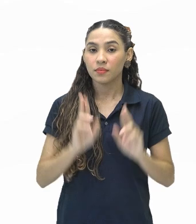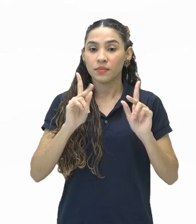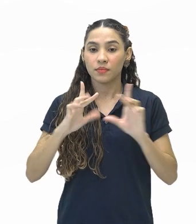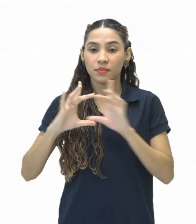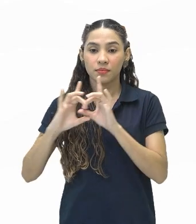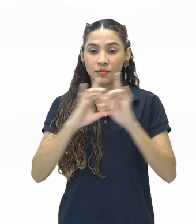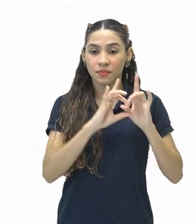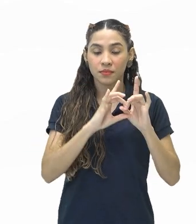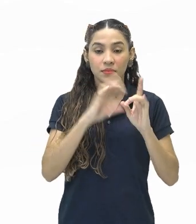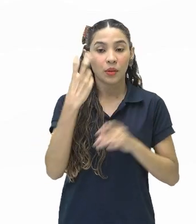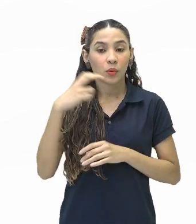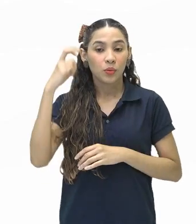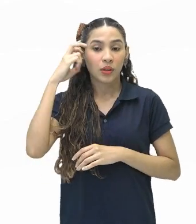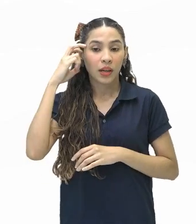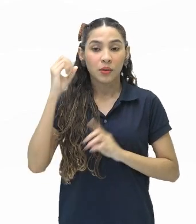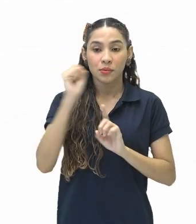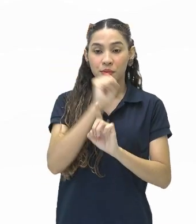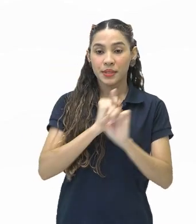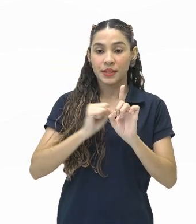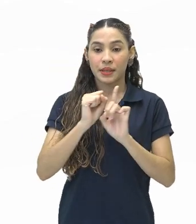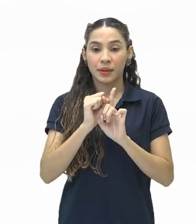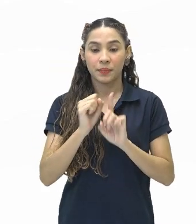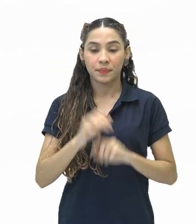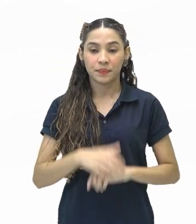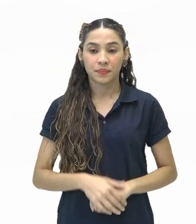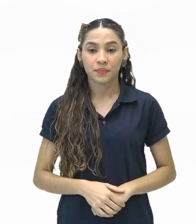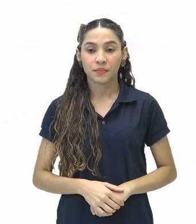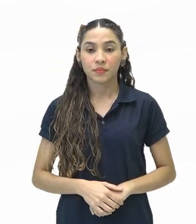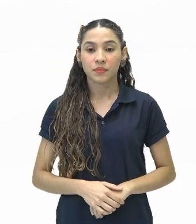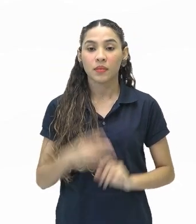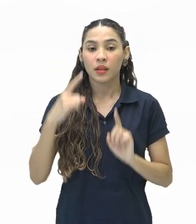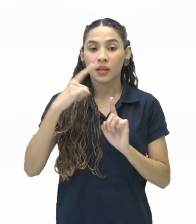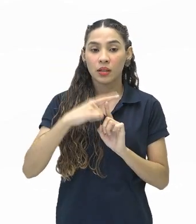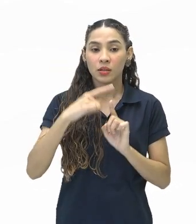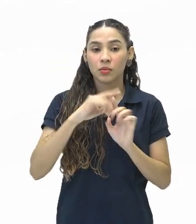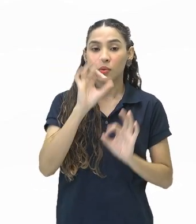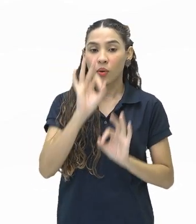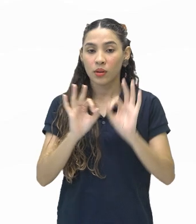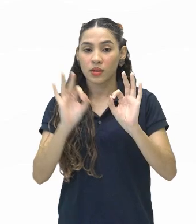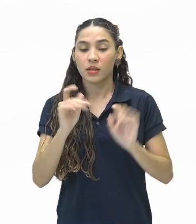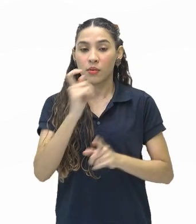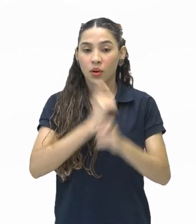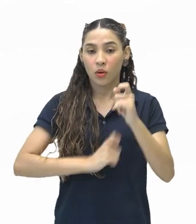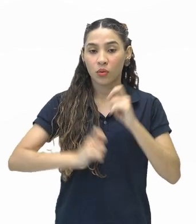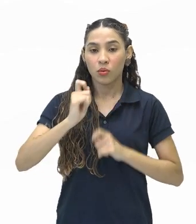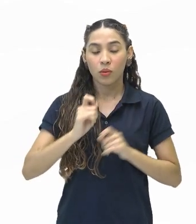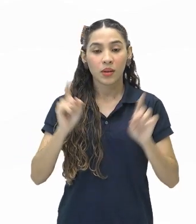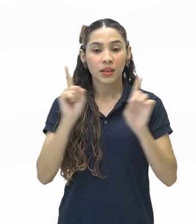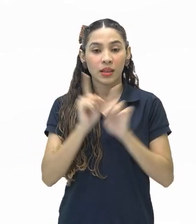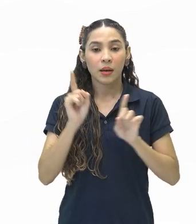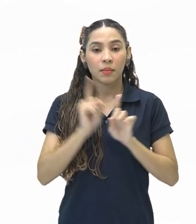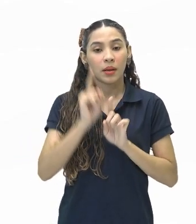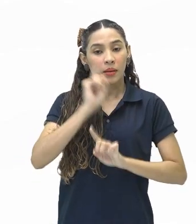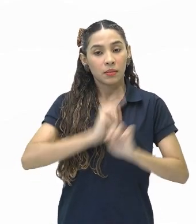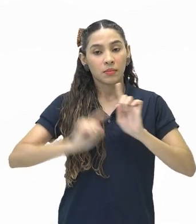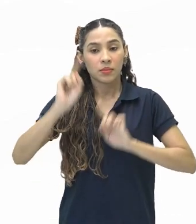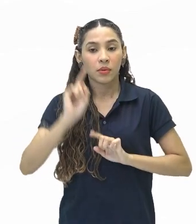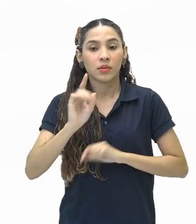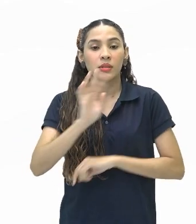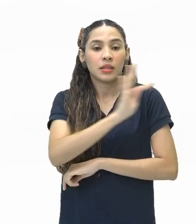diferentes contextos culturais e sociais. As formas de organização econômica e